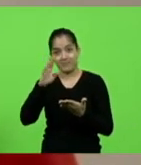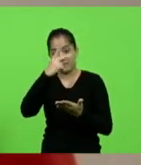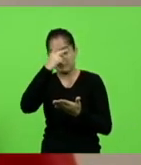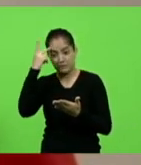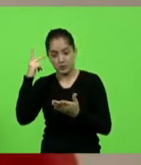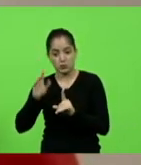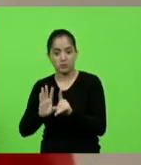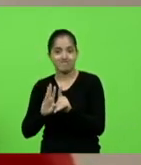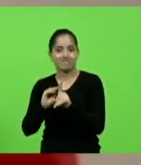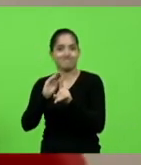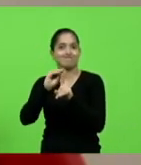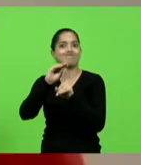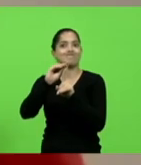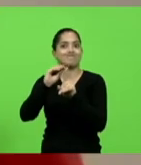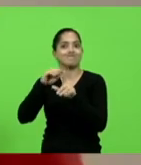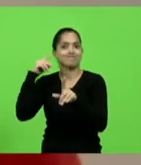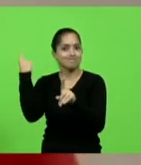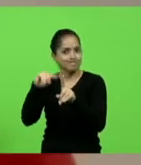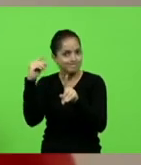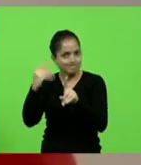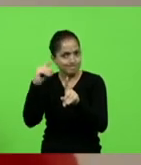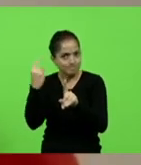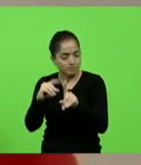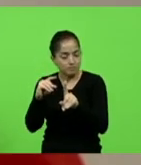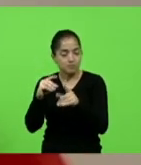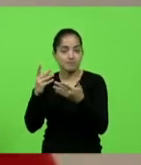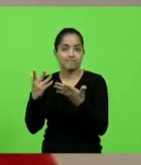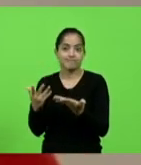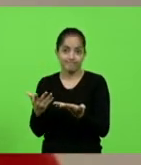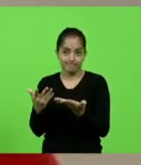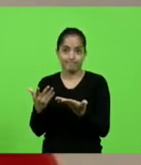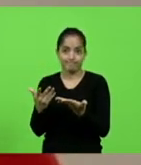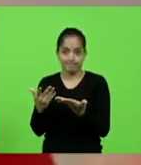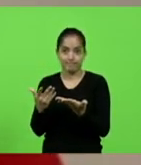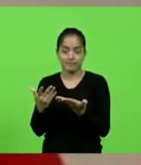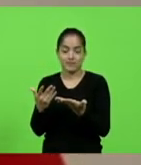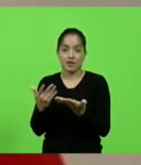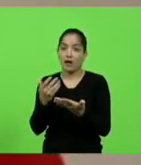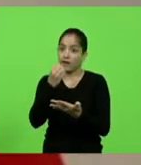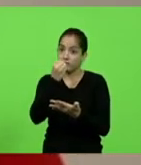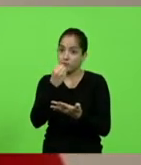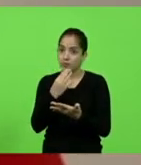crianças e adolescentes, para quem maltrata as crianças, é um prato cheio, é um prato dado.